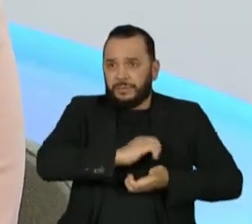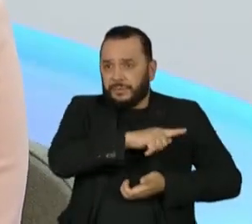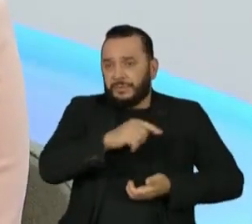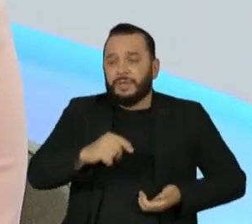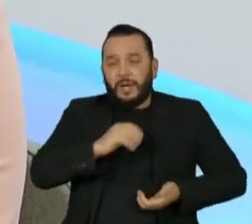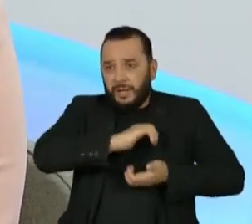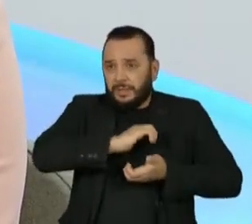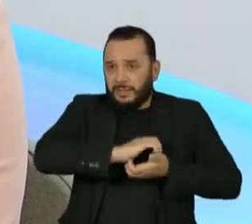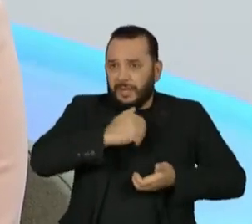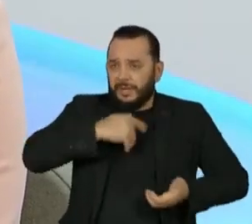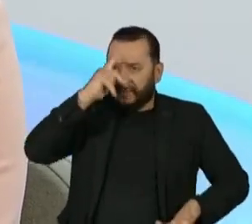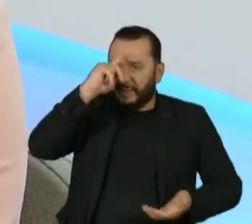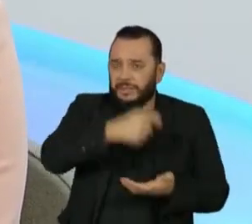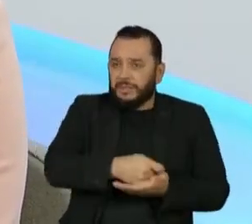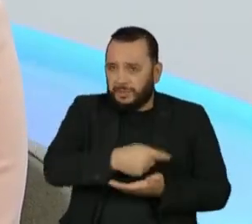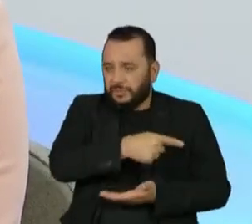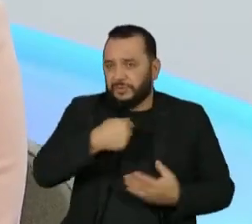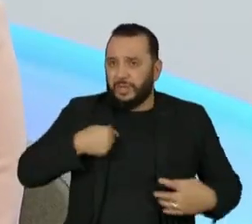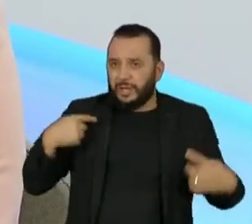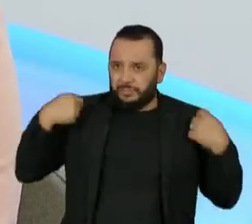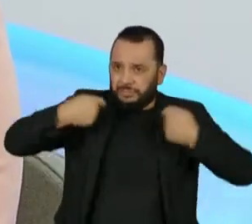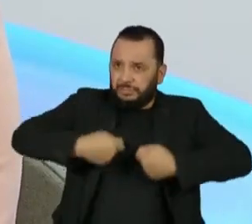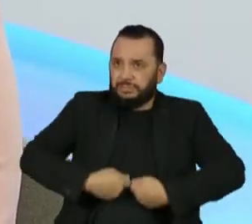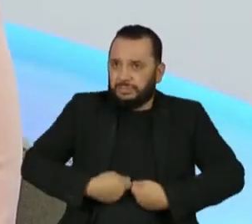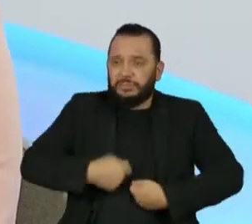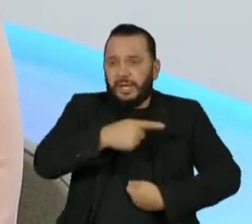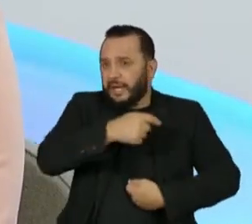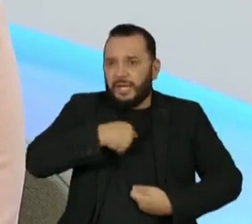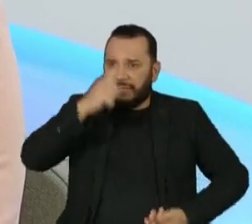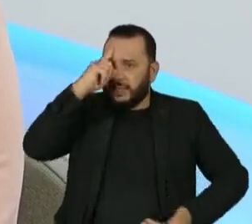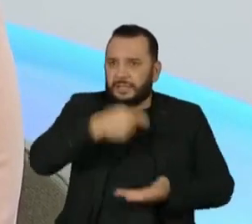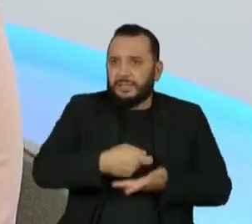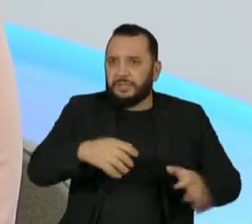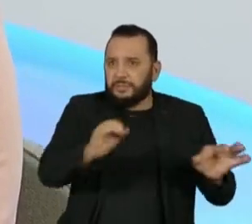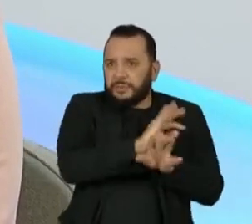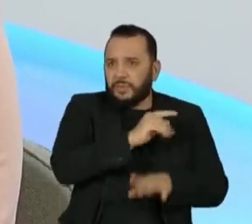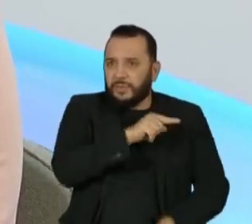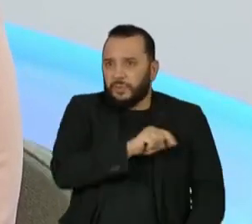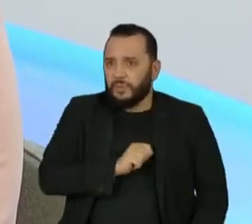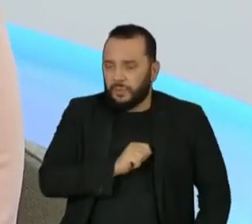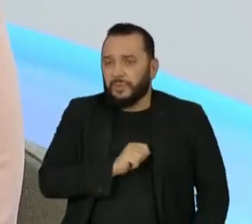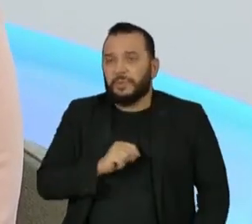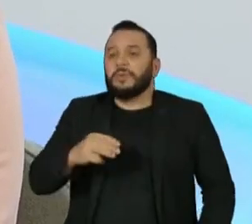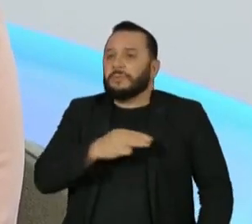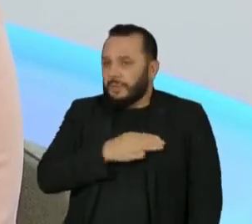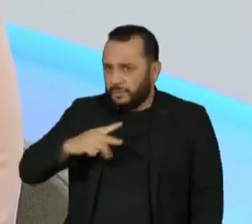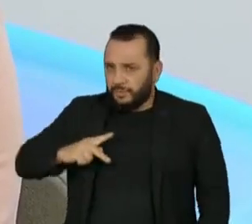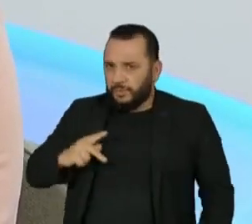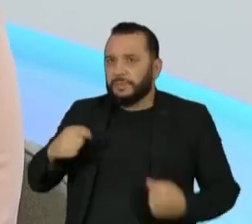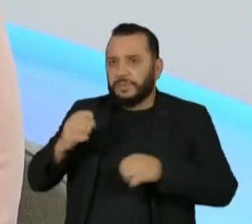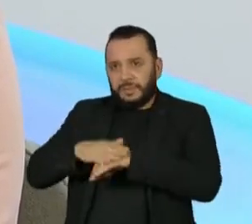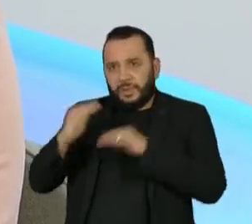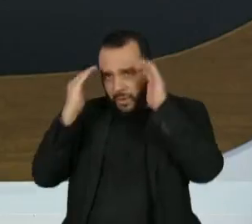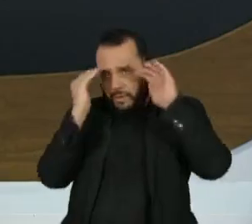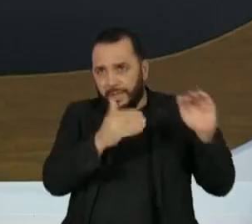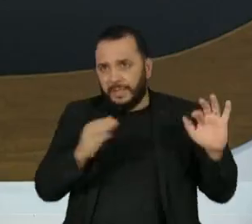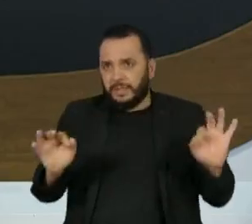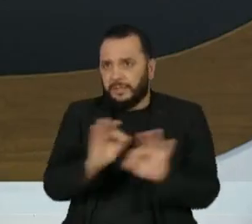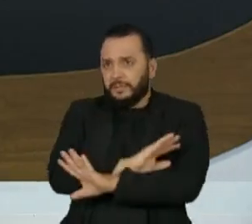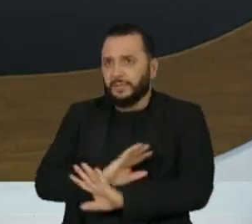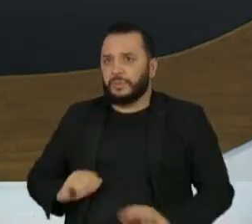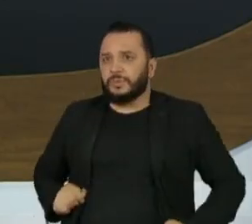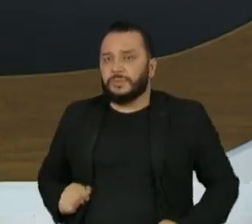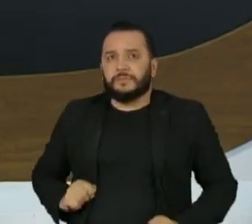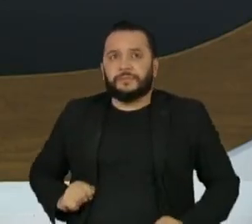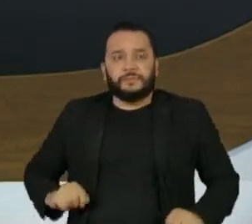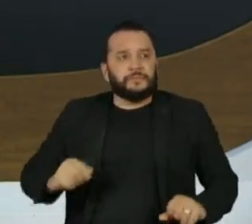Corte decide, e em se tratando do Supremo Tribunal Federal é a última palavra, incumbe ao Ministério Público acatar. E nessa questão